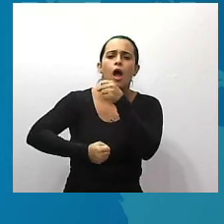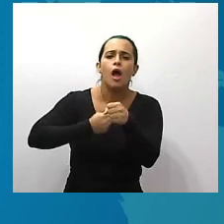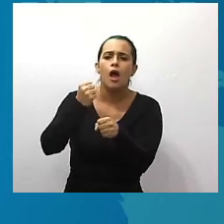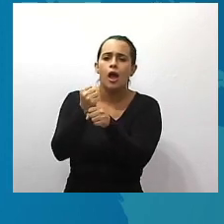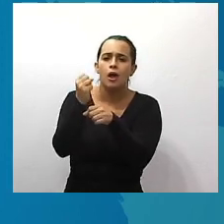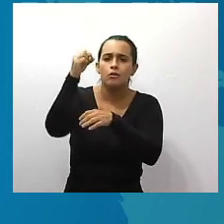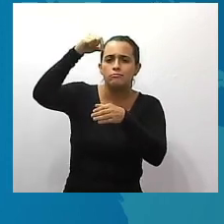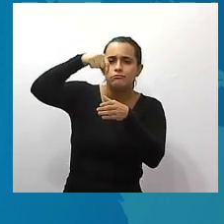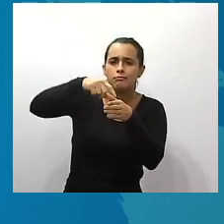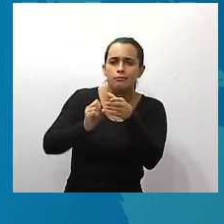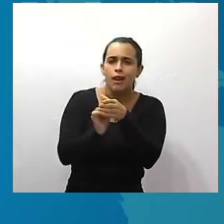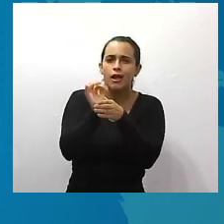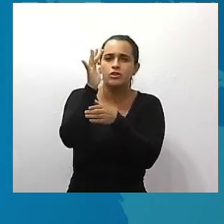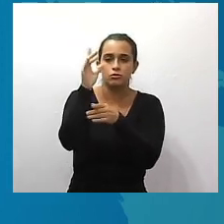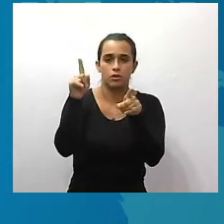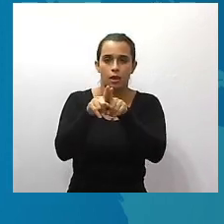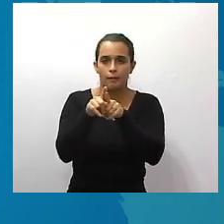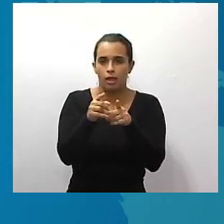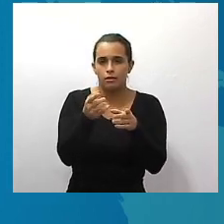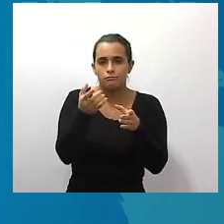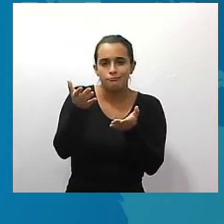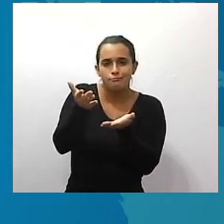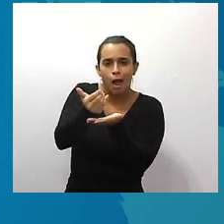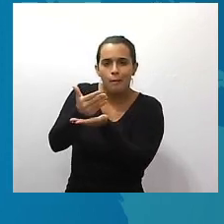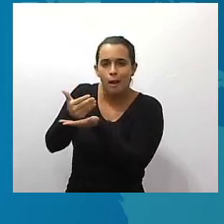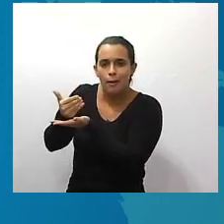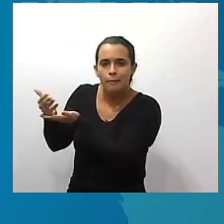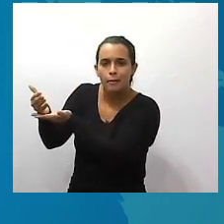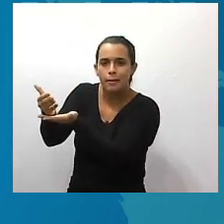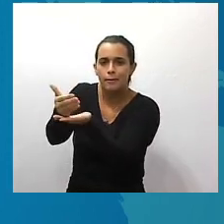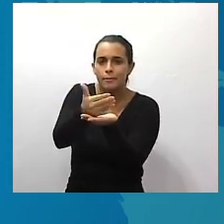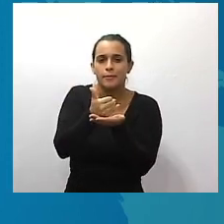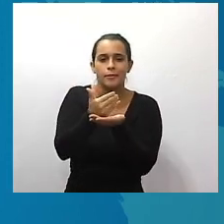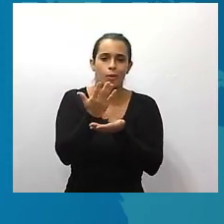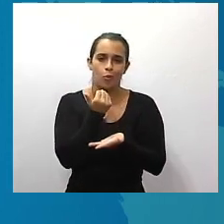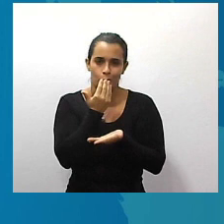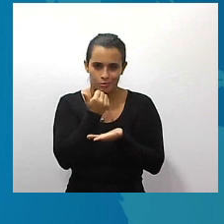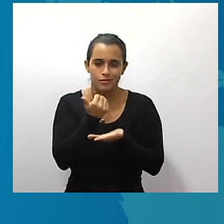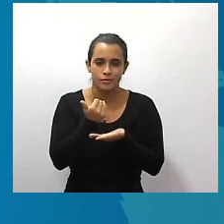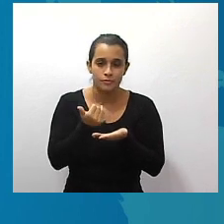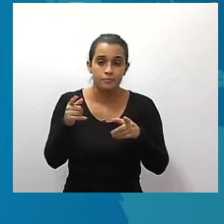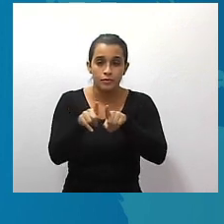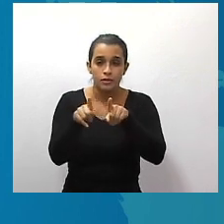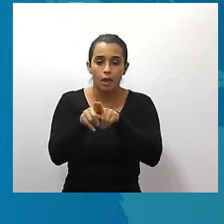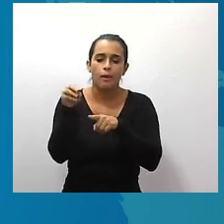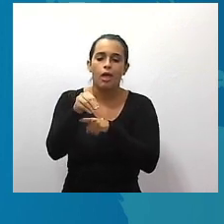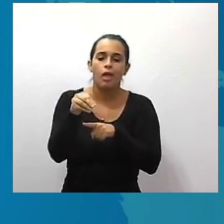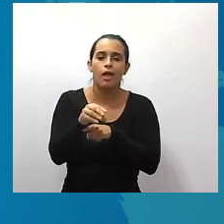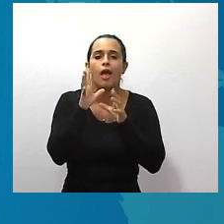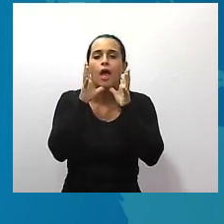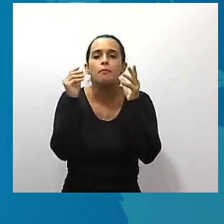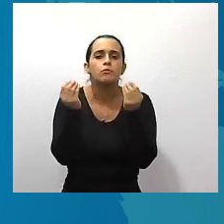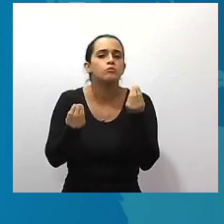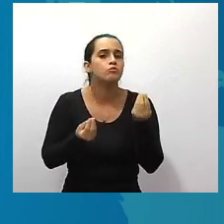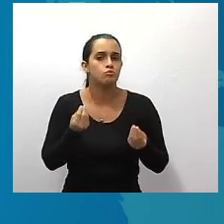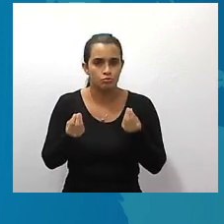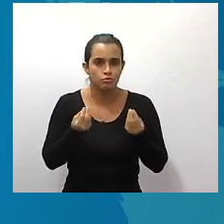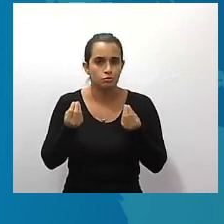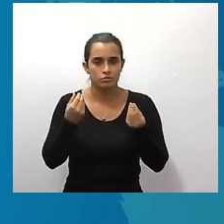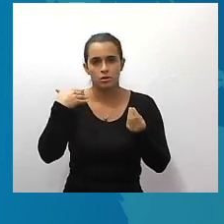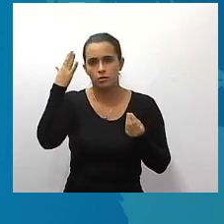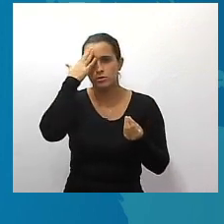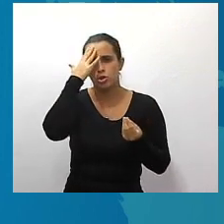em estábulos, né? E aí entender também sobre o cuidado do plantio, que eu vou te mostrar agora. Um